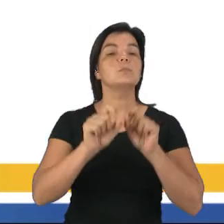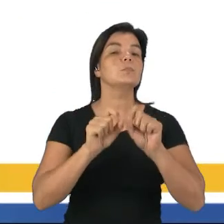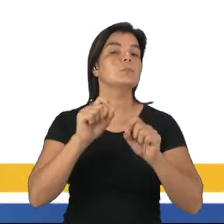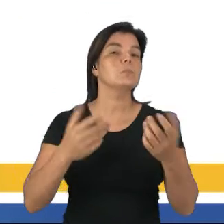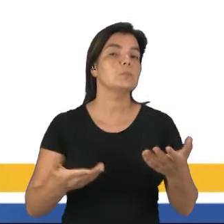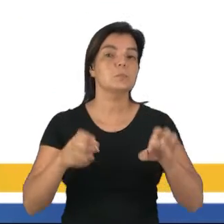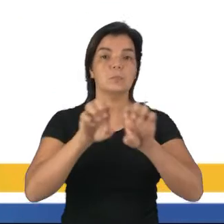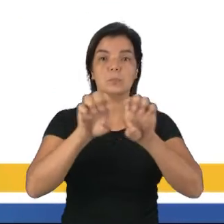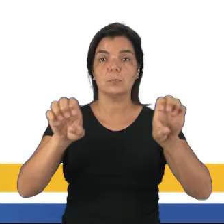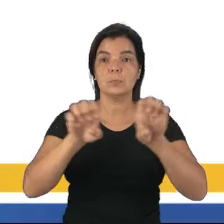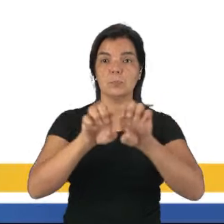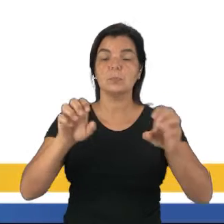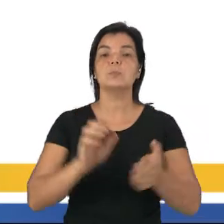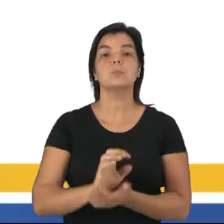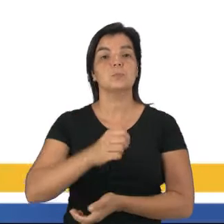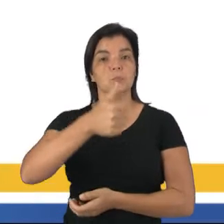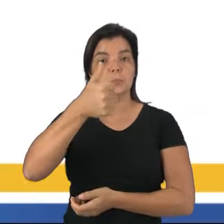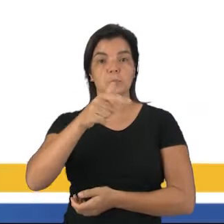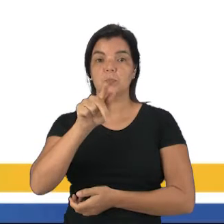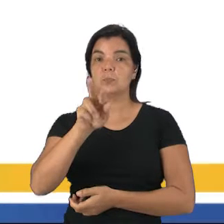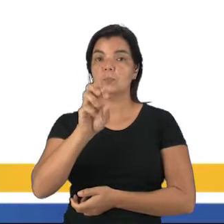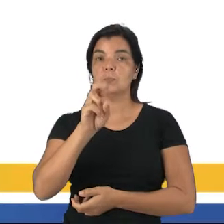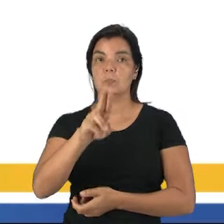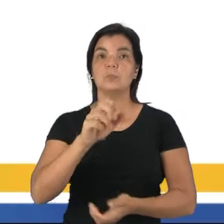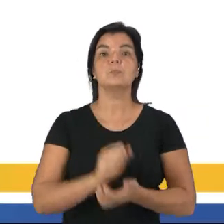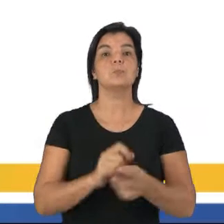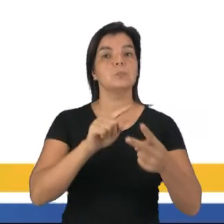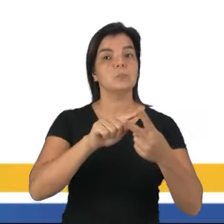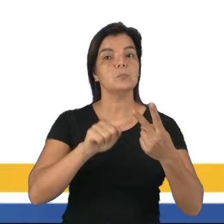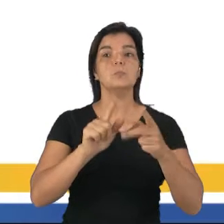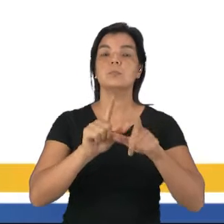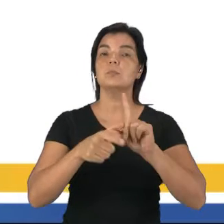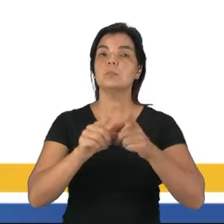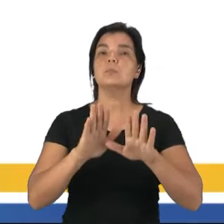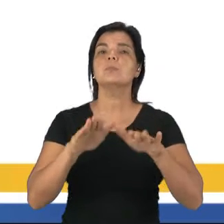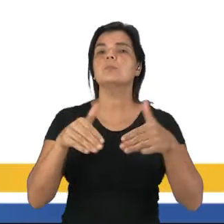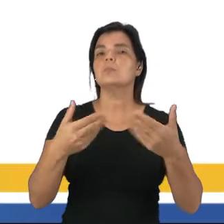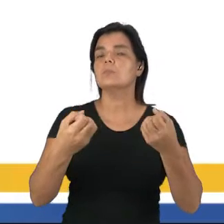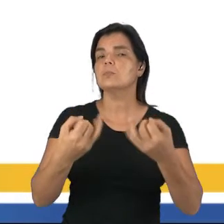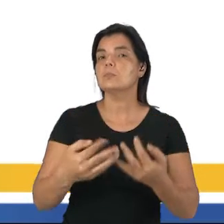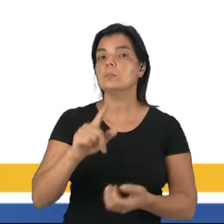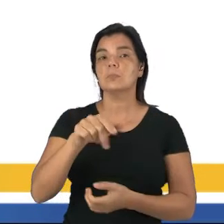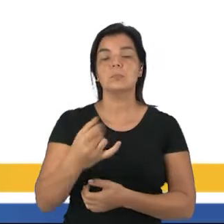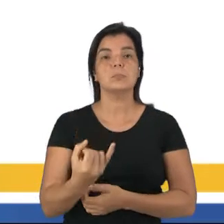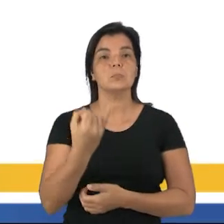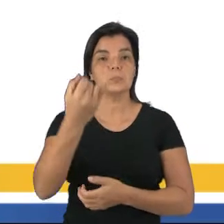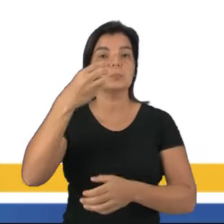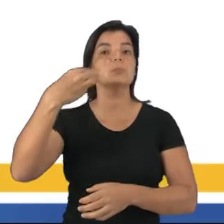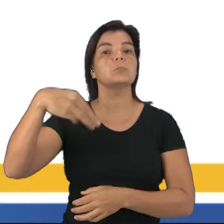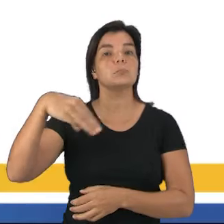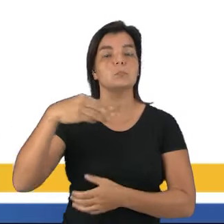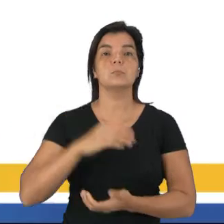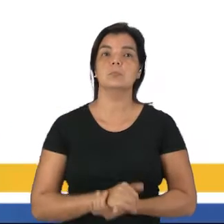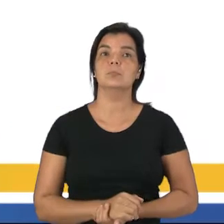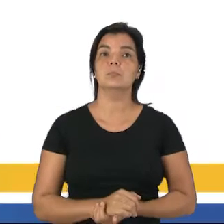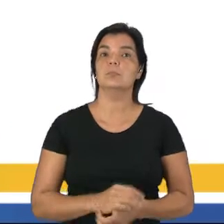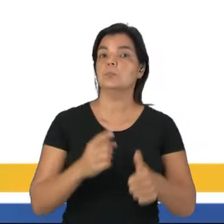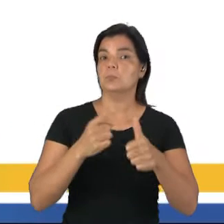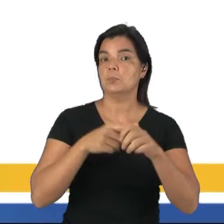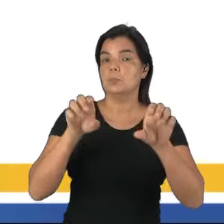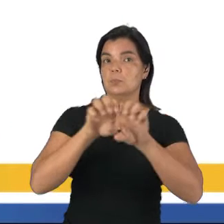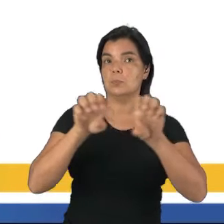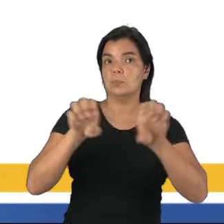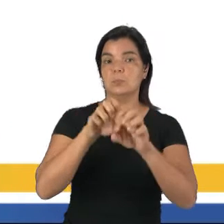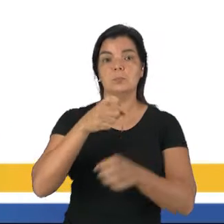pouquinho, né, sobre uma equação do primeiro grau com duas incógnitas. Qual é a definição? É muito importante isso na matemática, né? Uma equação